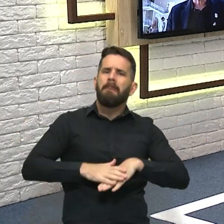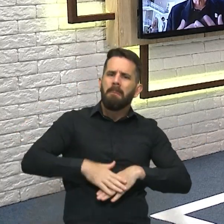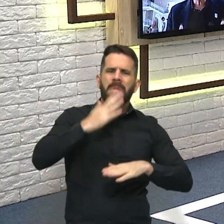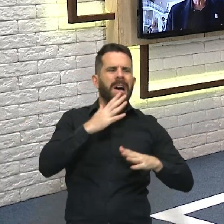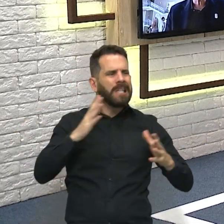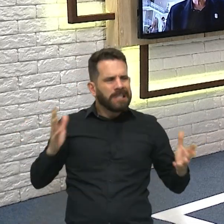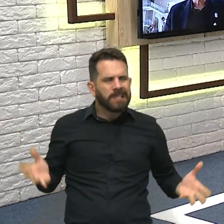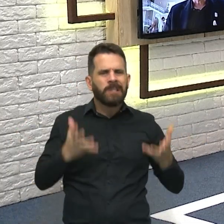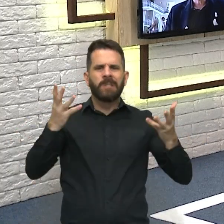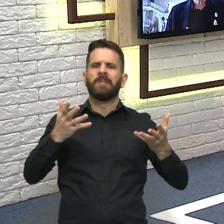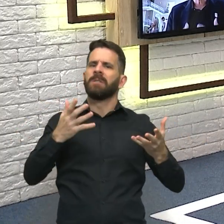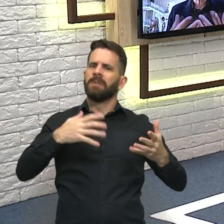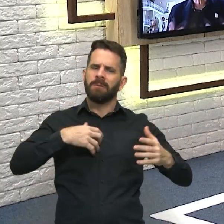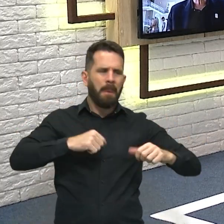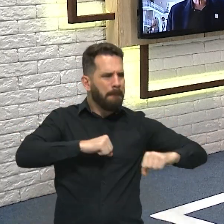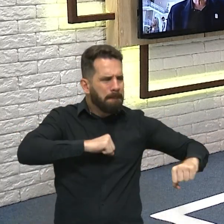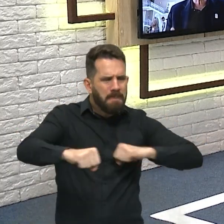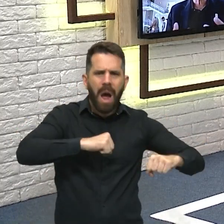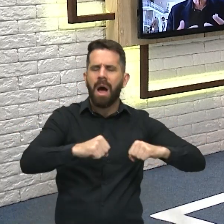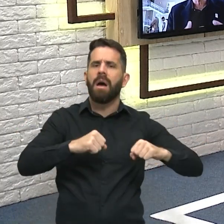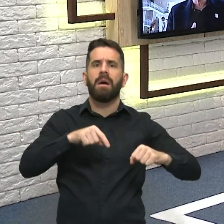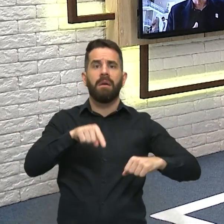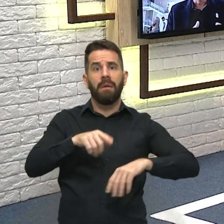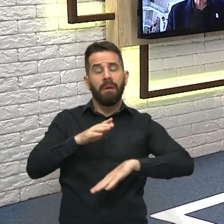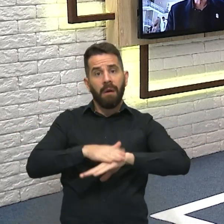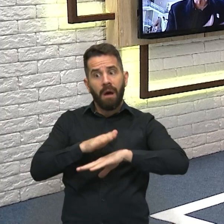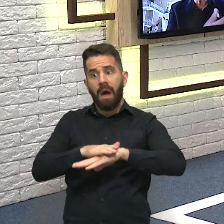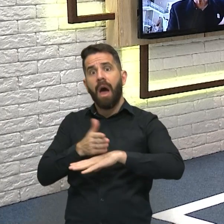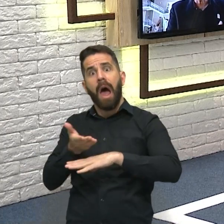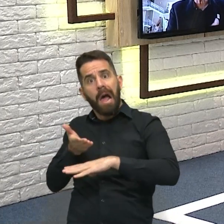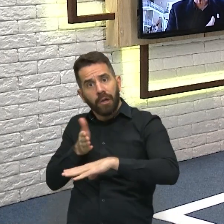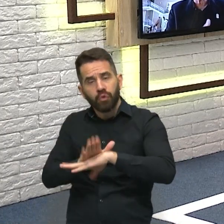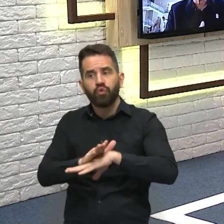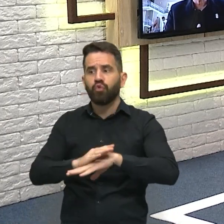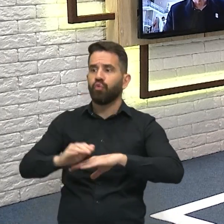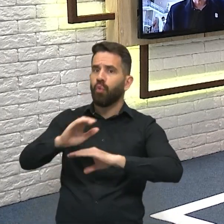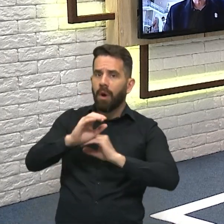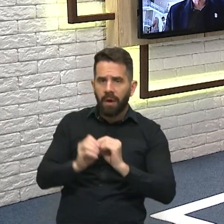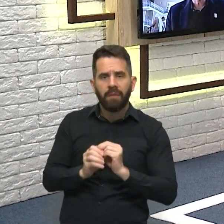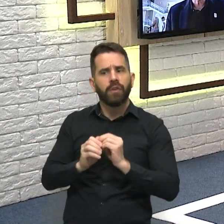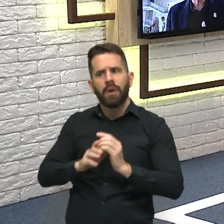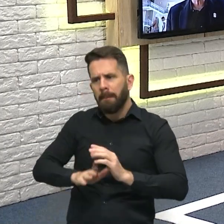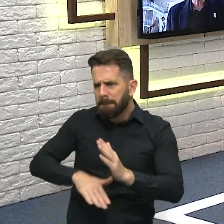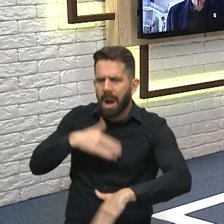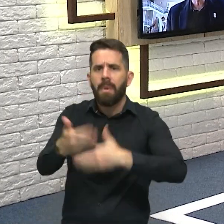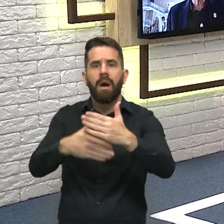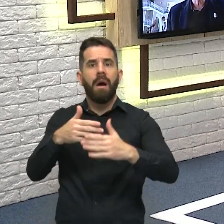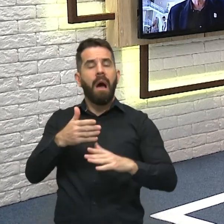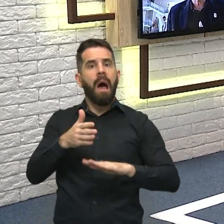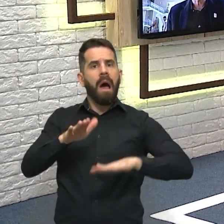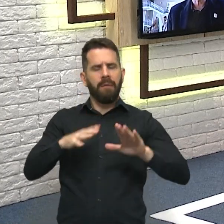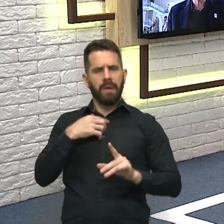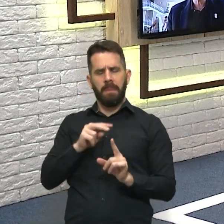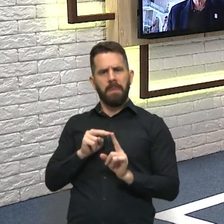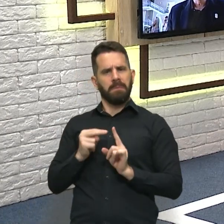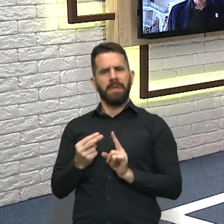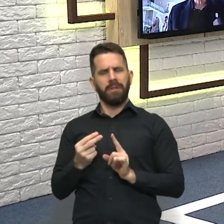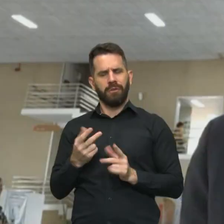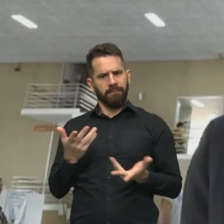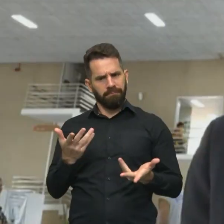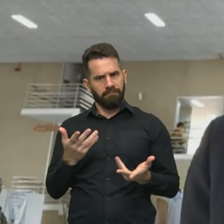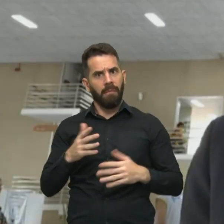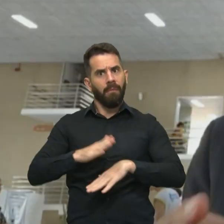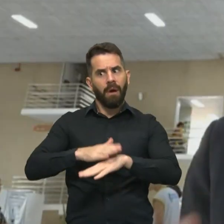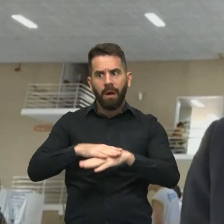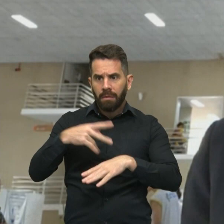fomenta a crítica, a gente cresce porque a gente vê outros pontos de vista que a gente às vezes não considerava na visão de mundo que a gente tinha, né?